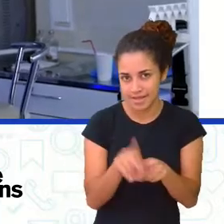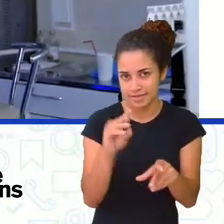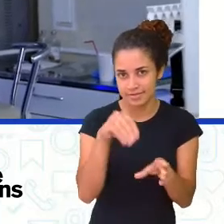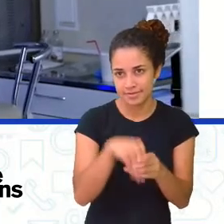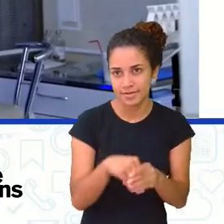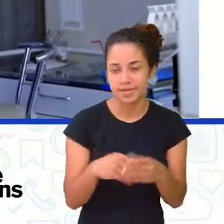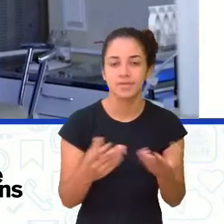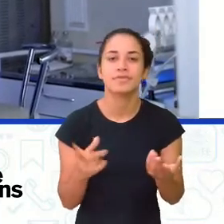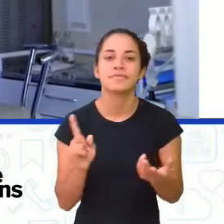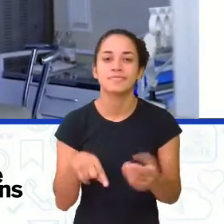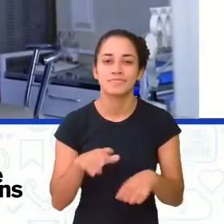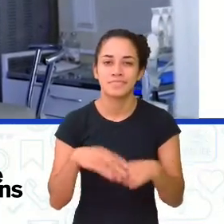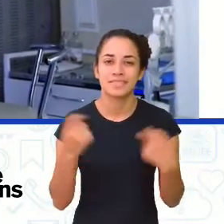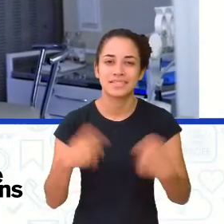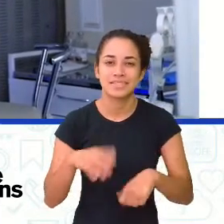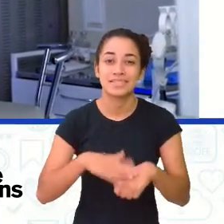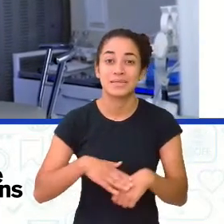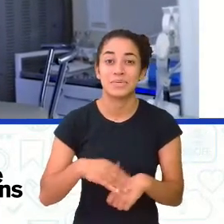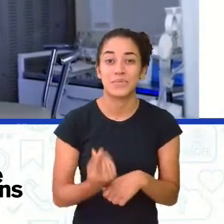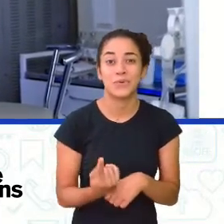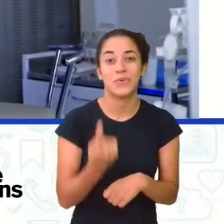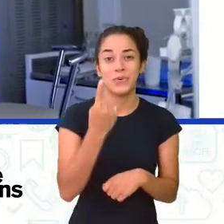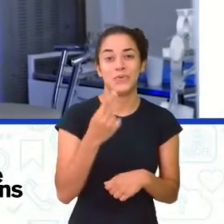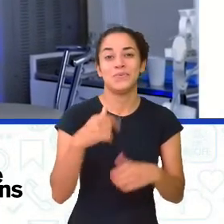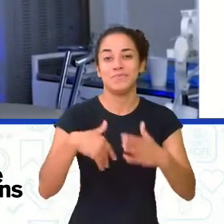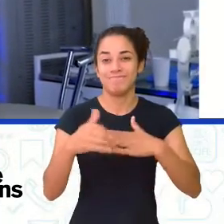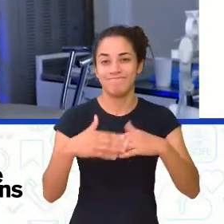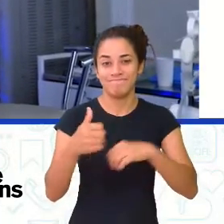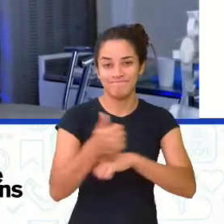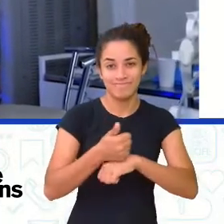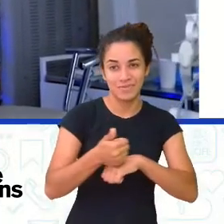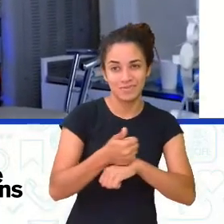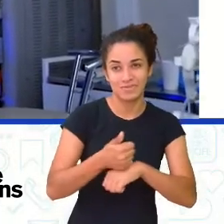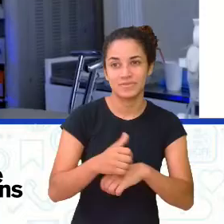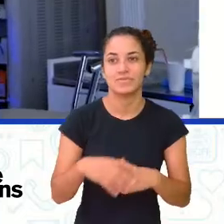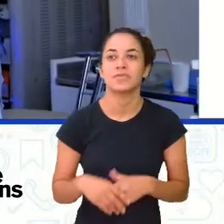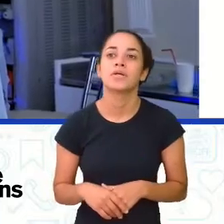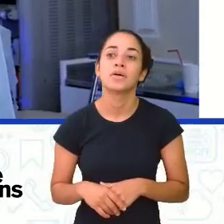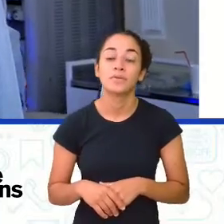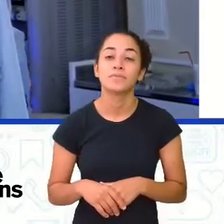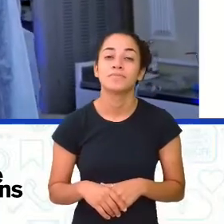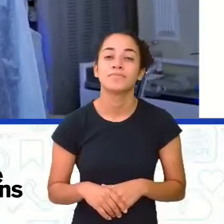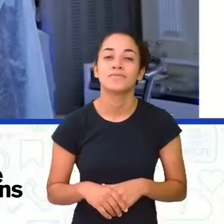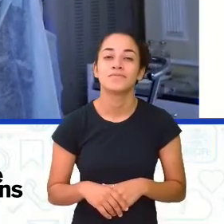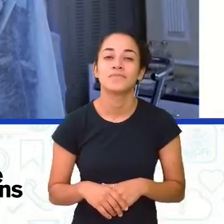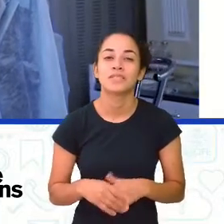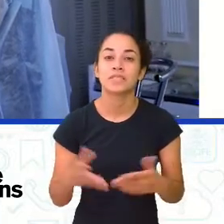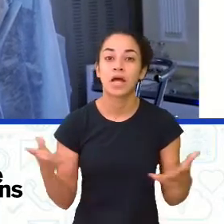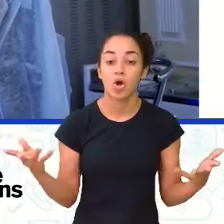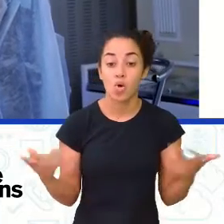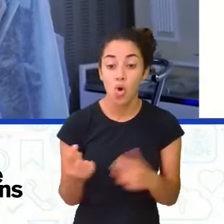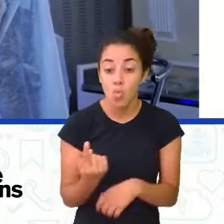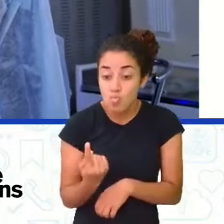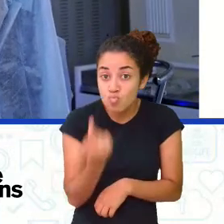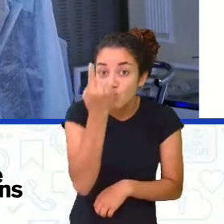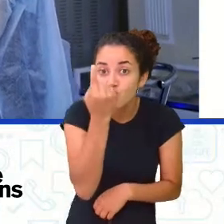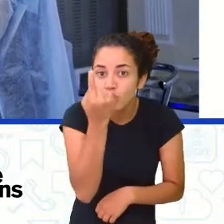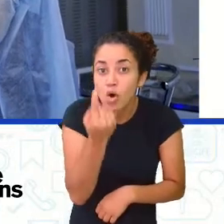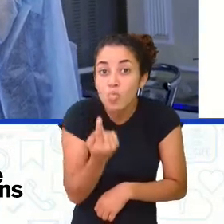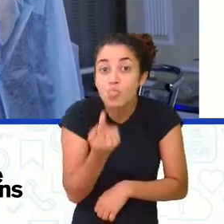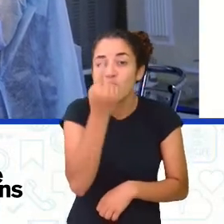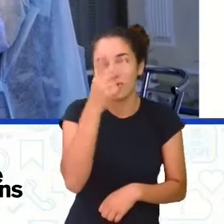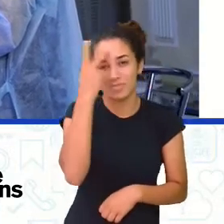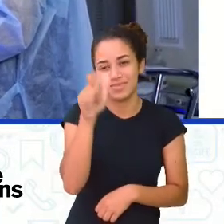de um profissional, né? Sim. Aí você pegou equipamento como esse, está lá um rapaz, apenas uma pessoa,